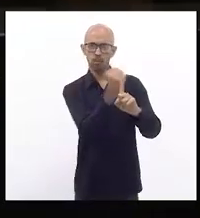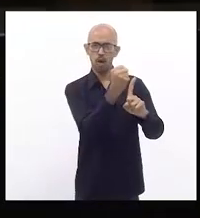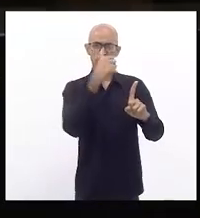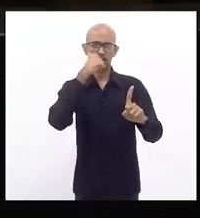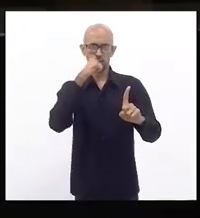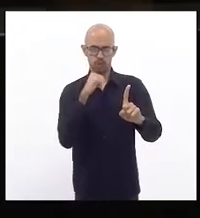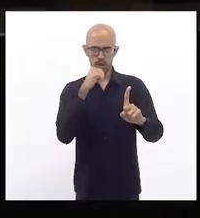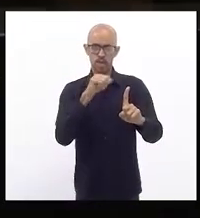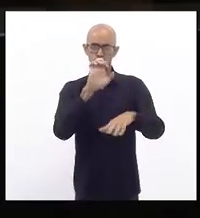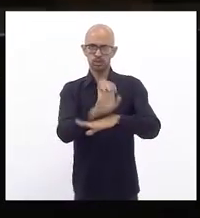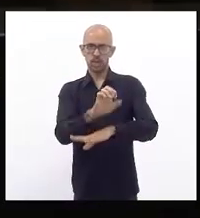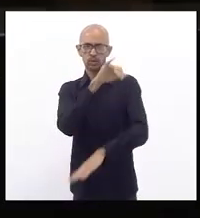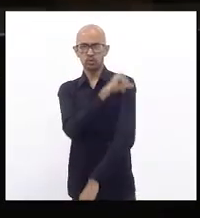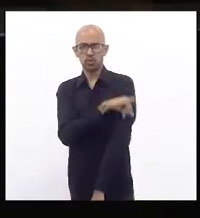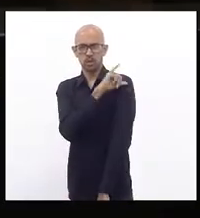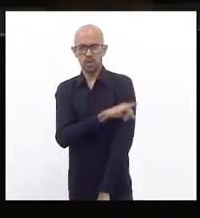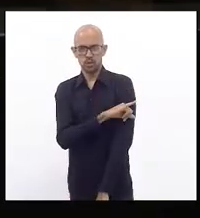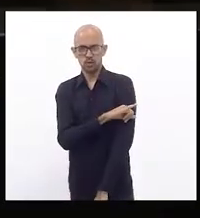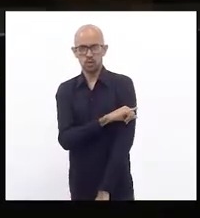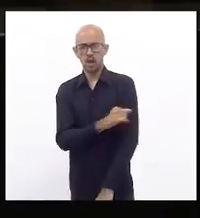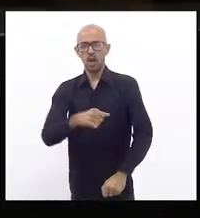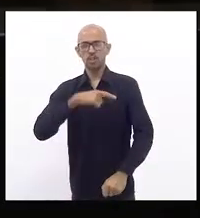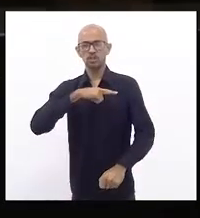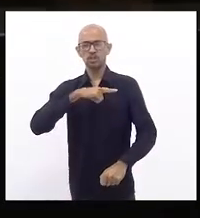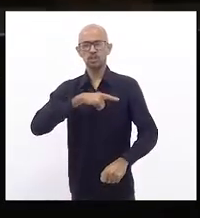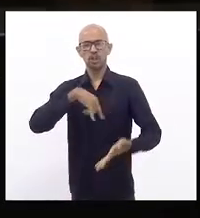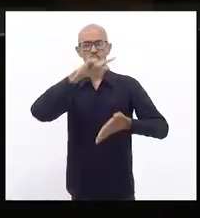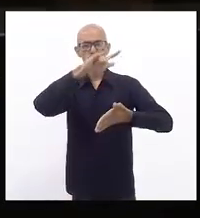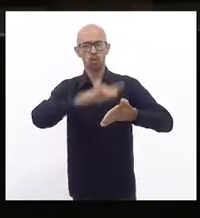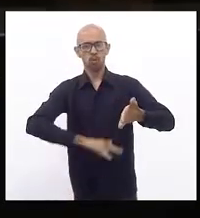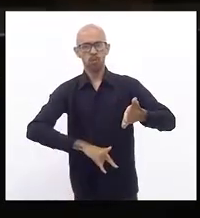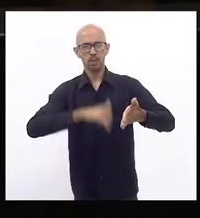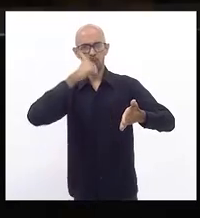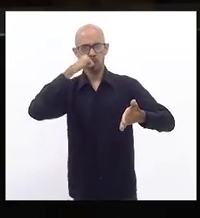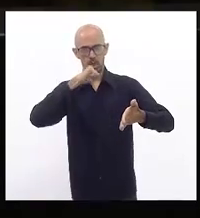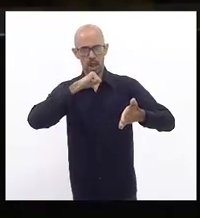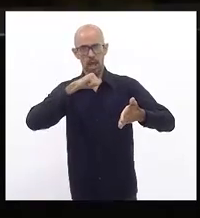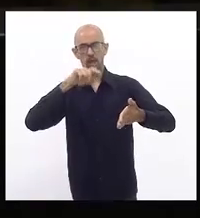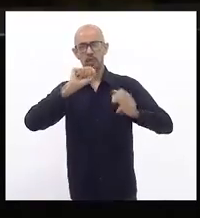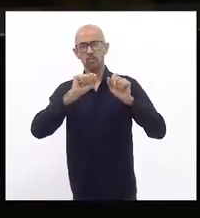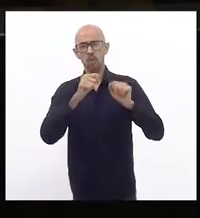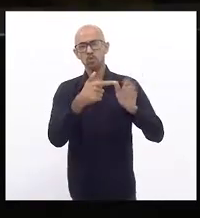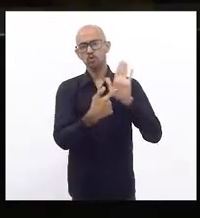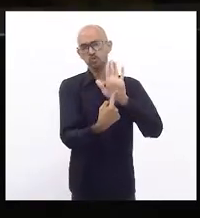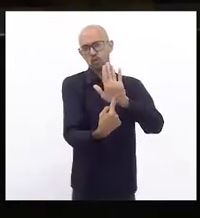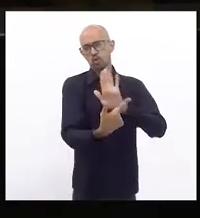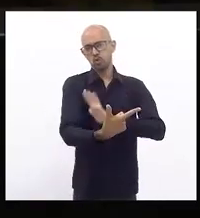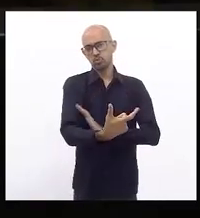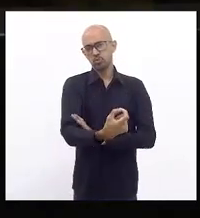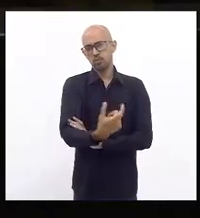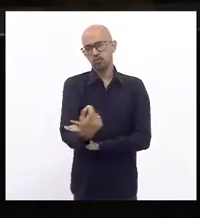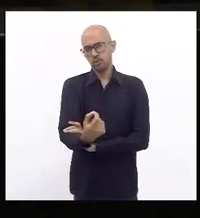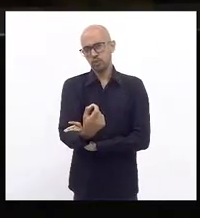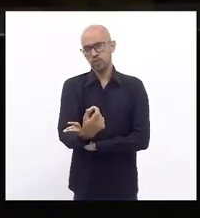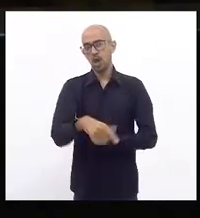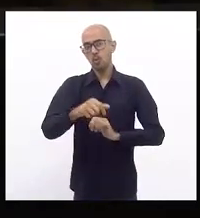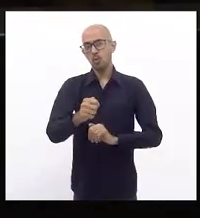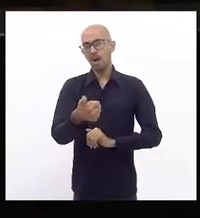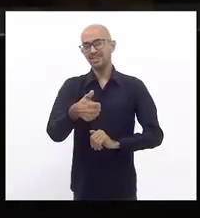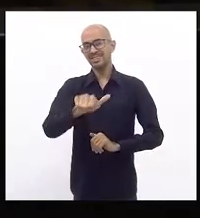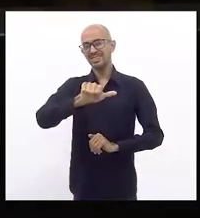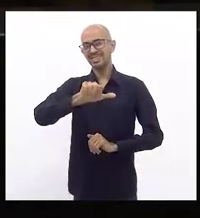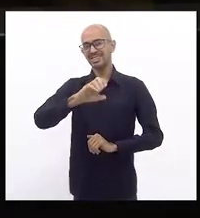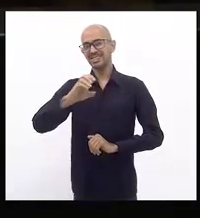Janeiro. Nós tivemos o lançamento do dossiê Mulher e vimos que, em 2020, quase 100 mil mulheres,